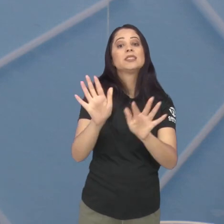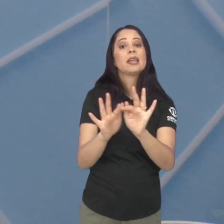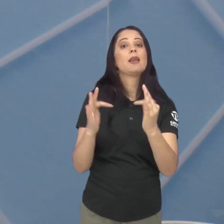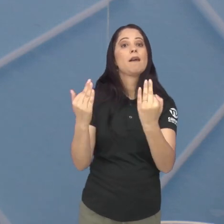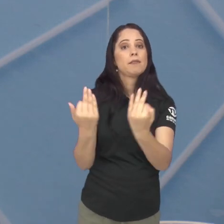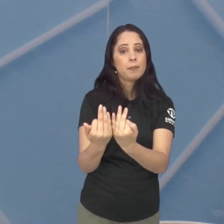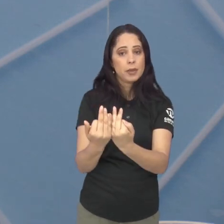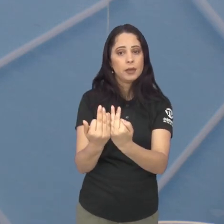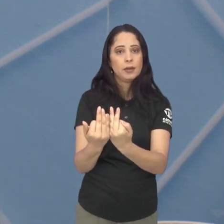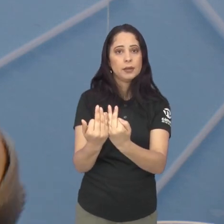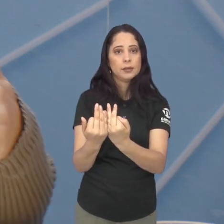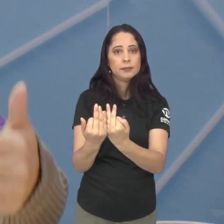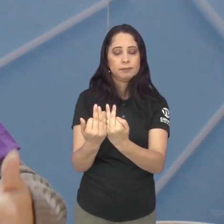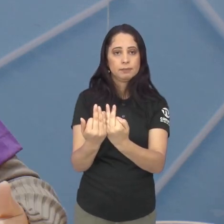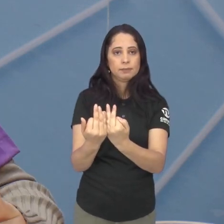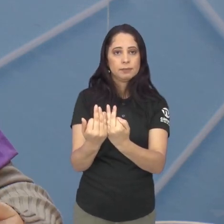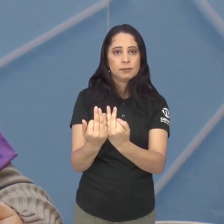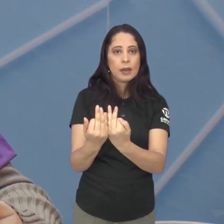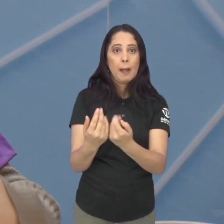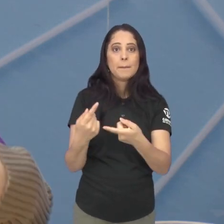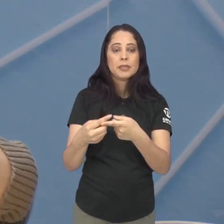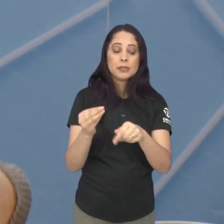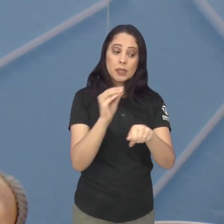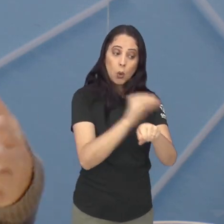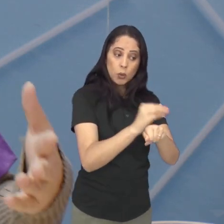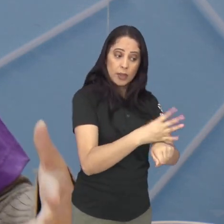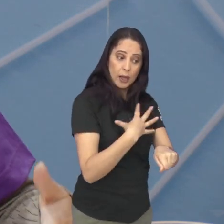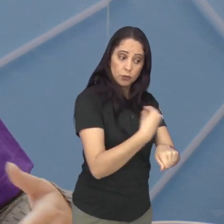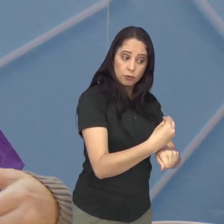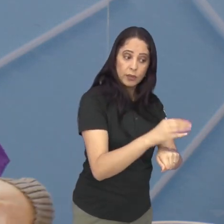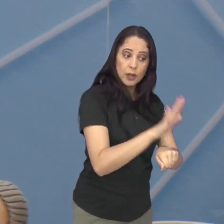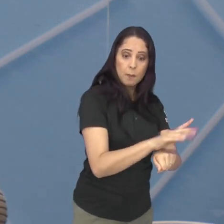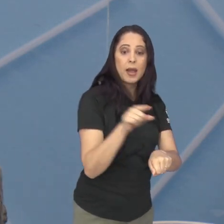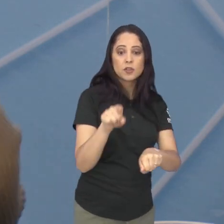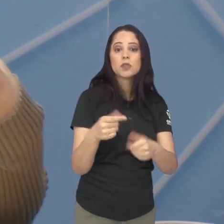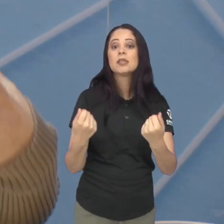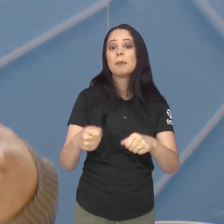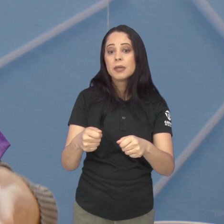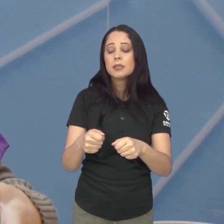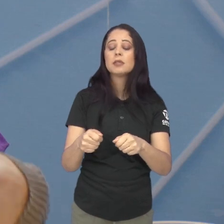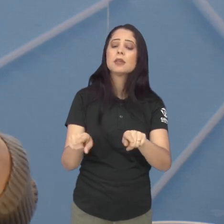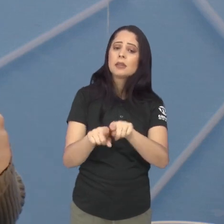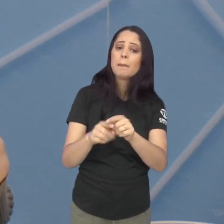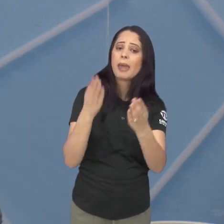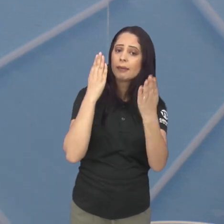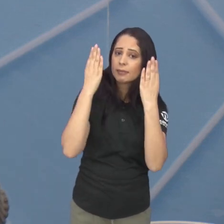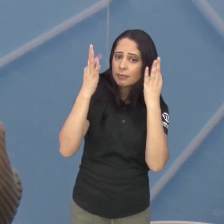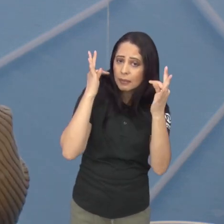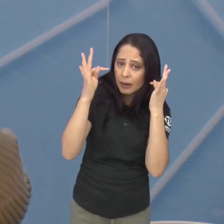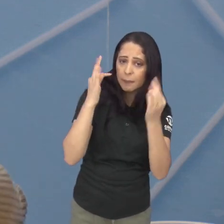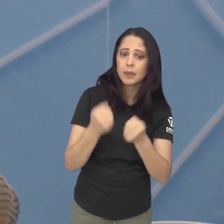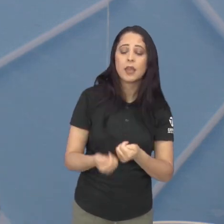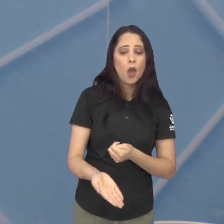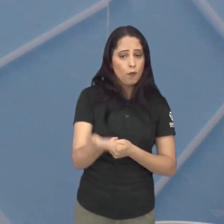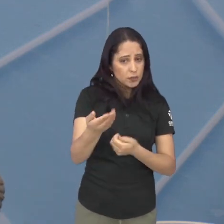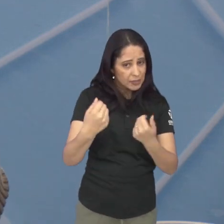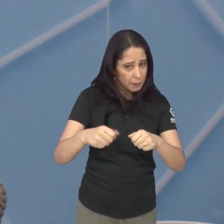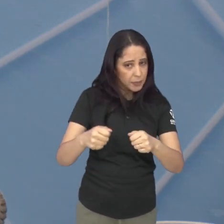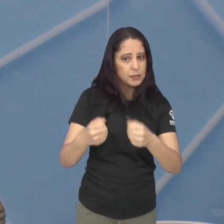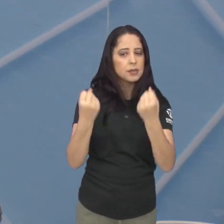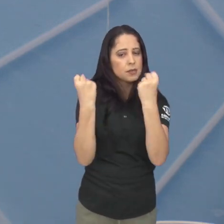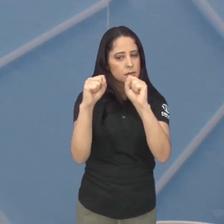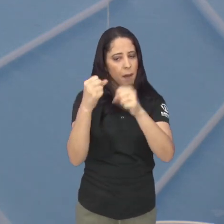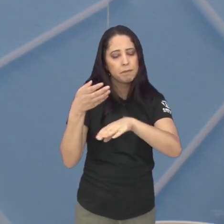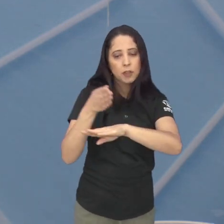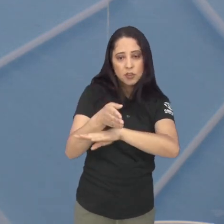aquela criança precisa, mas também para tudo que aqueles pais precisam. Então, assim, você tem suporte, você faz sua terapia, né? Vocês se cuidam, vocês fazem